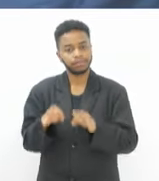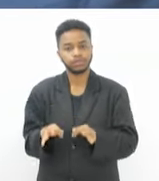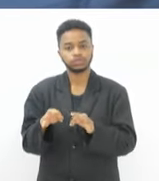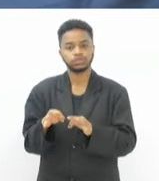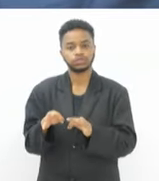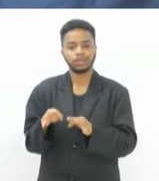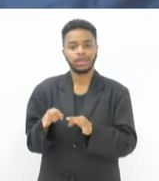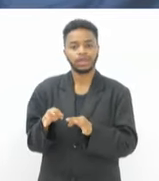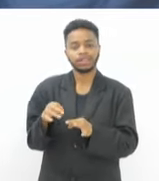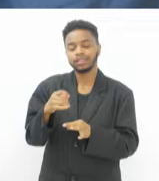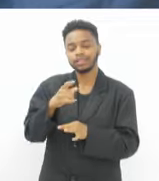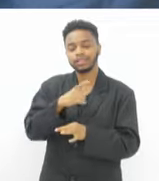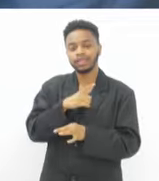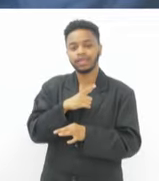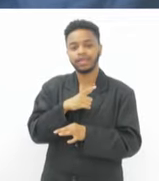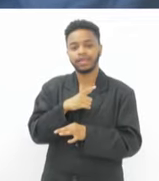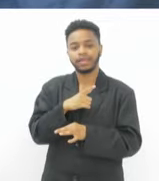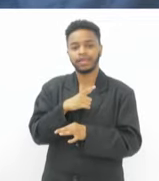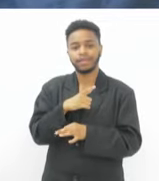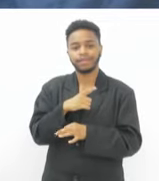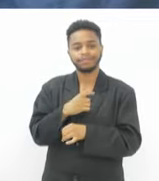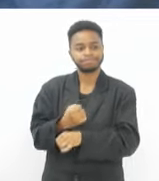brilho no olhar quando o filho entra